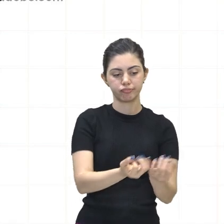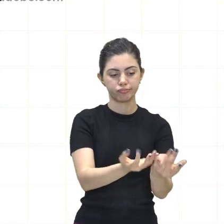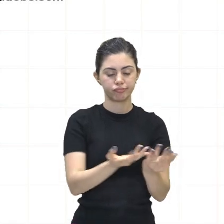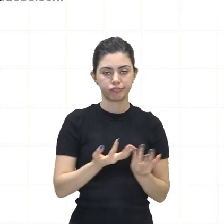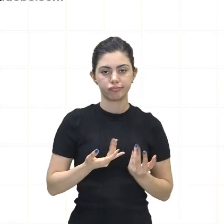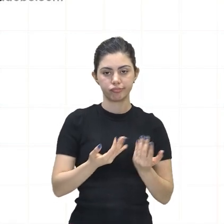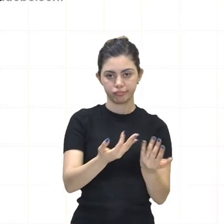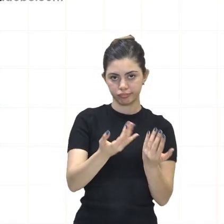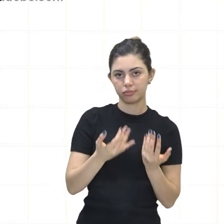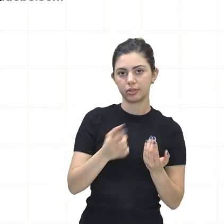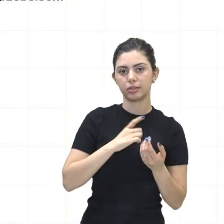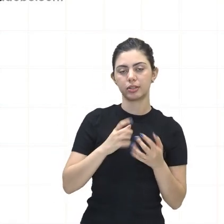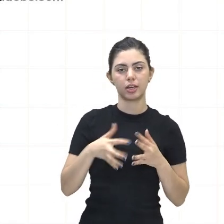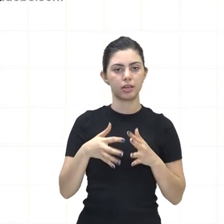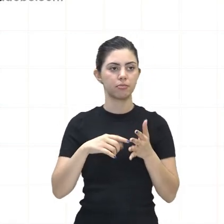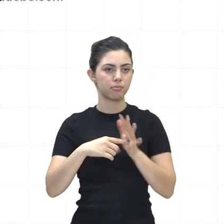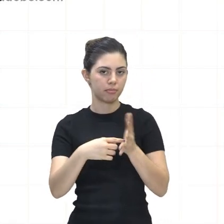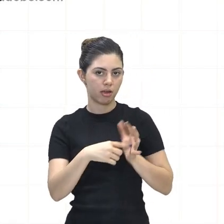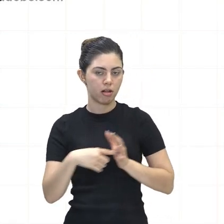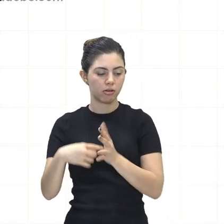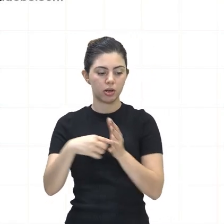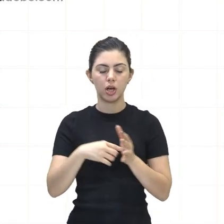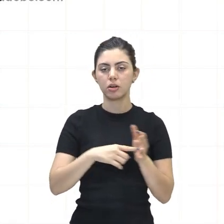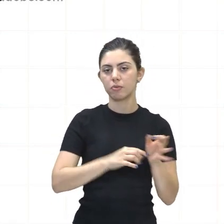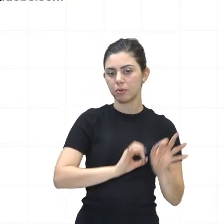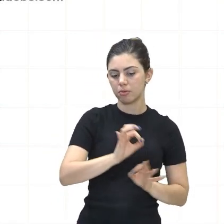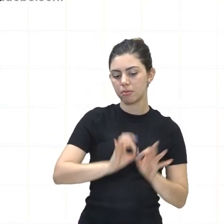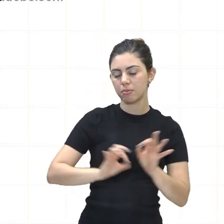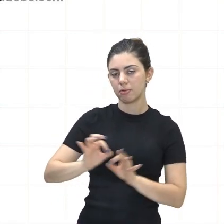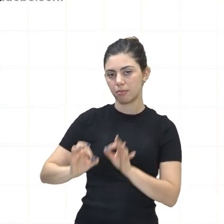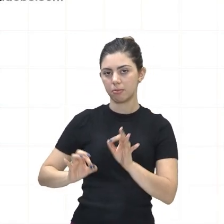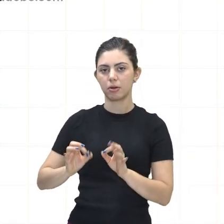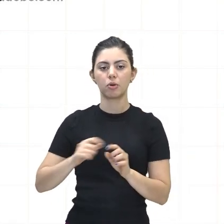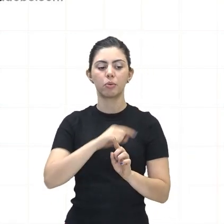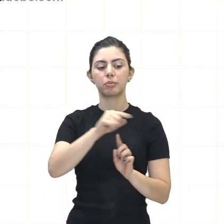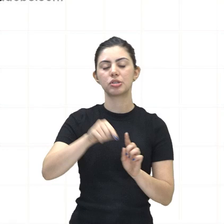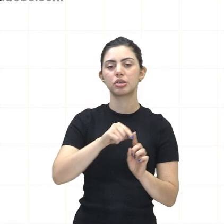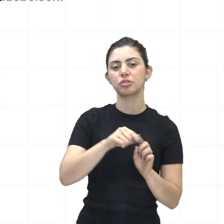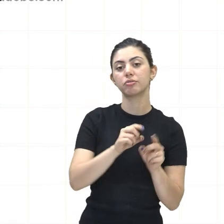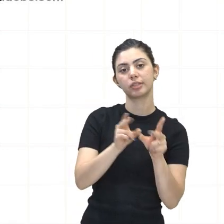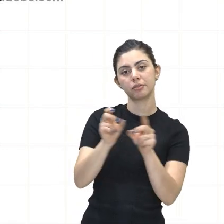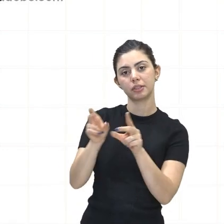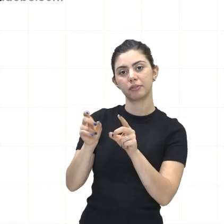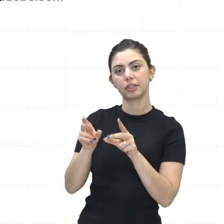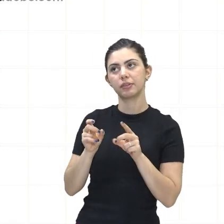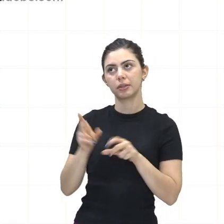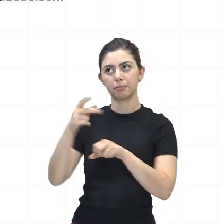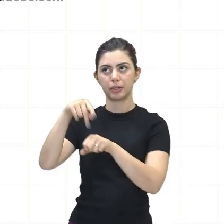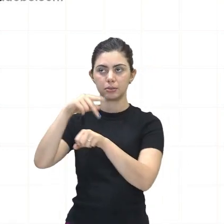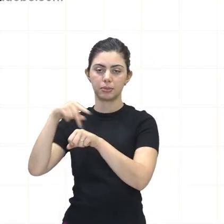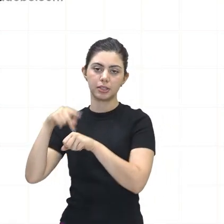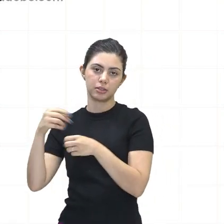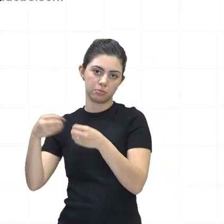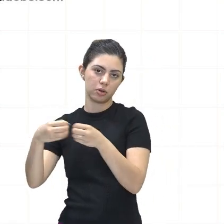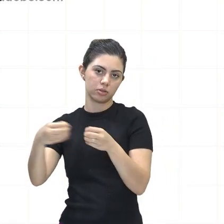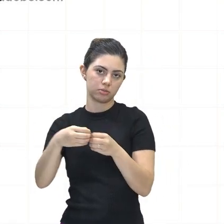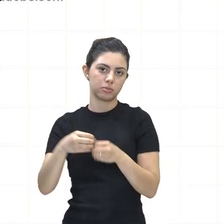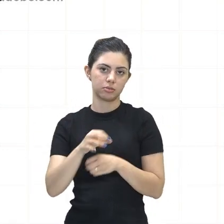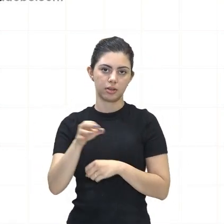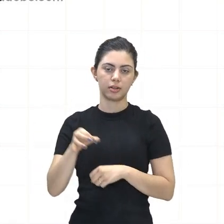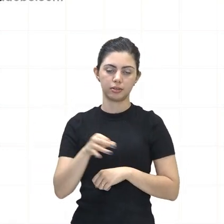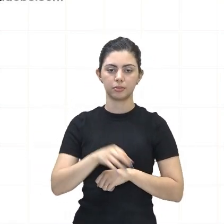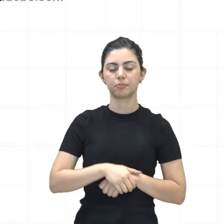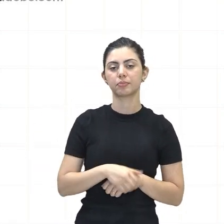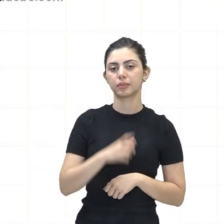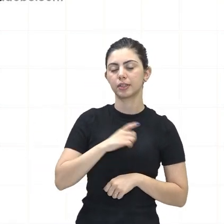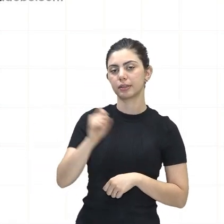bastante mecanizada, é bastante organizada, justamente para exportação, né, para mandar para fora, para os países vizinhos, enfim, para